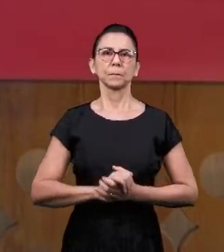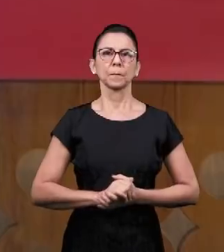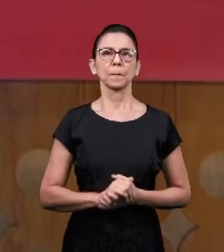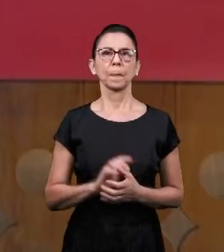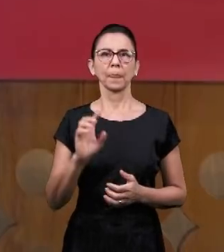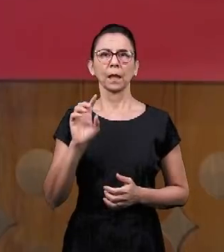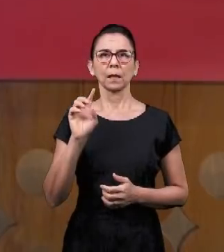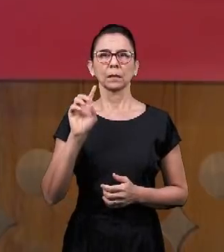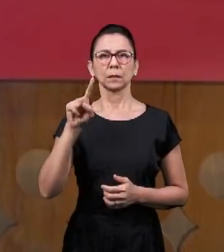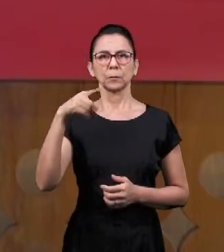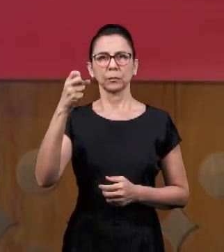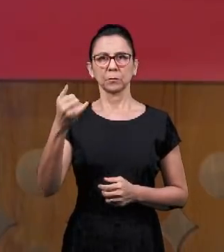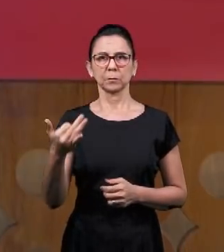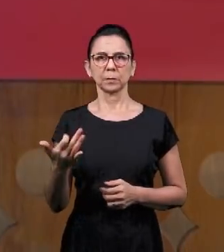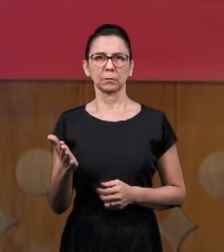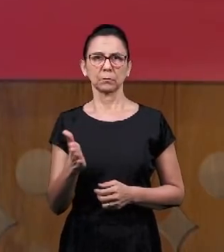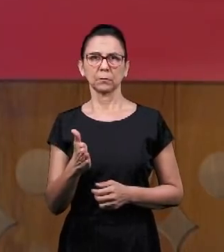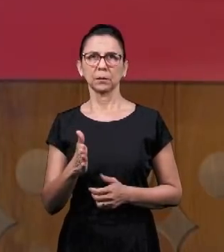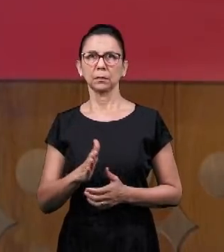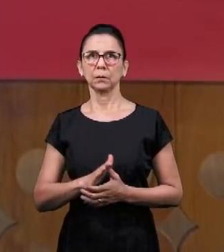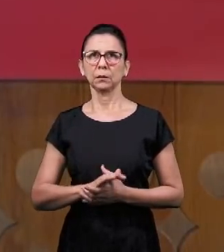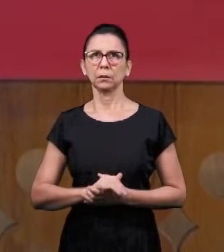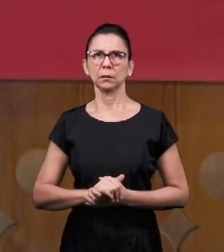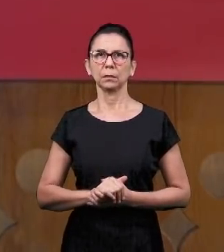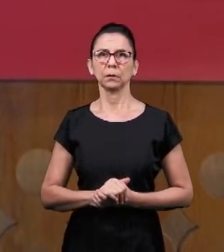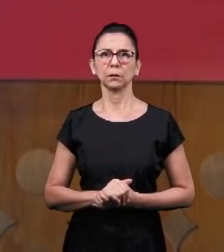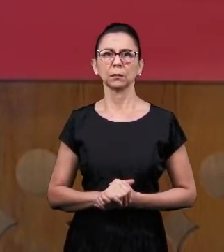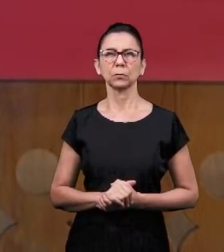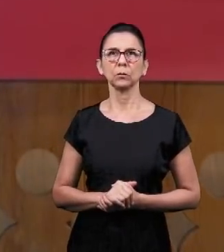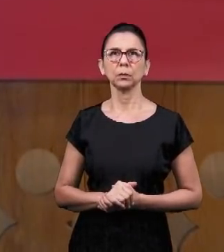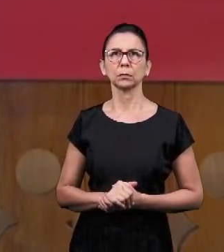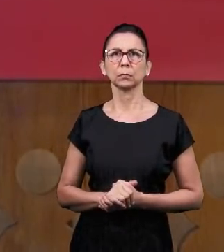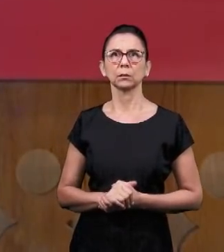poder, que é uma outra coisa. Passa o próximo.